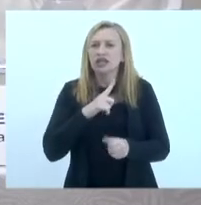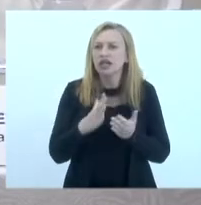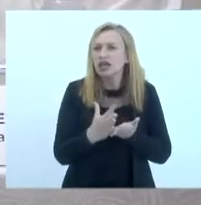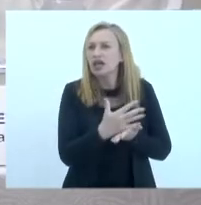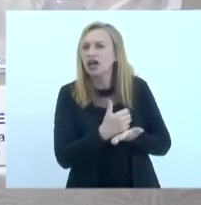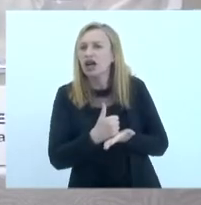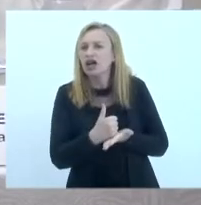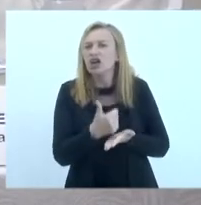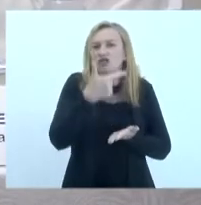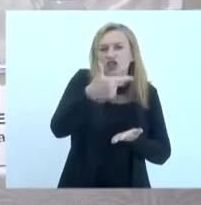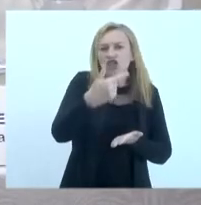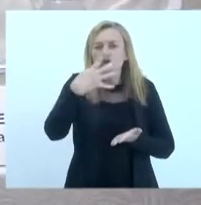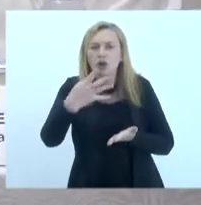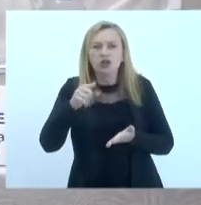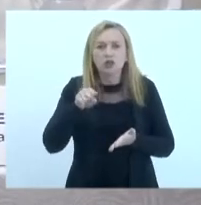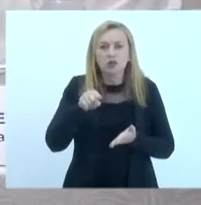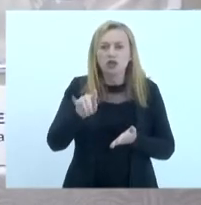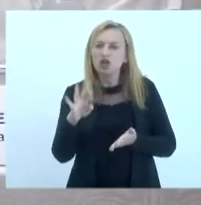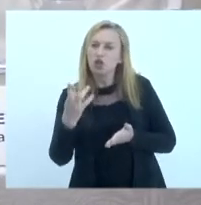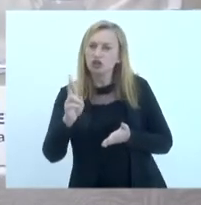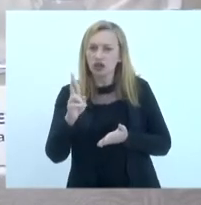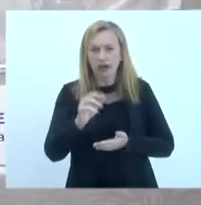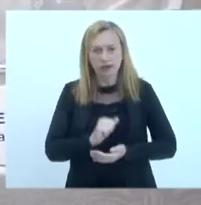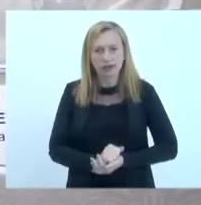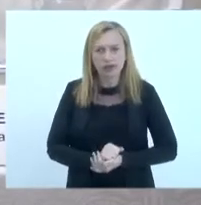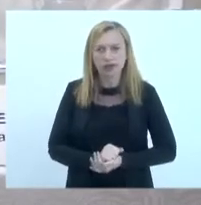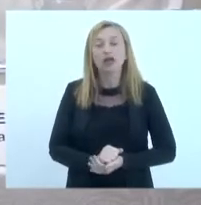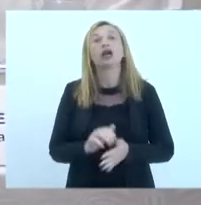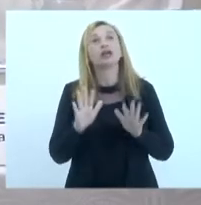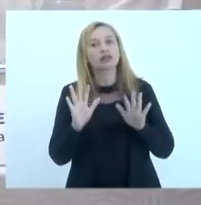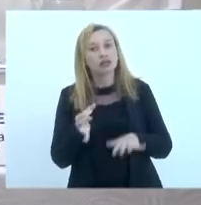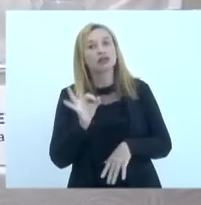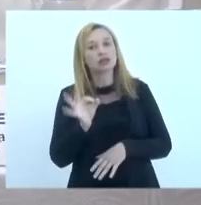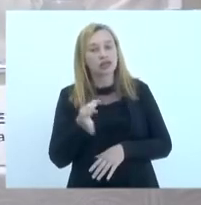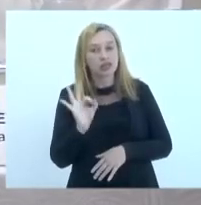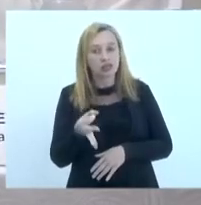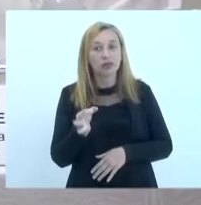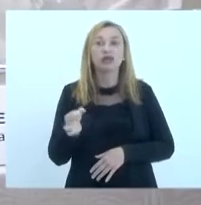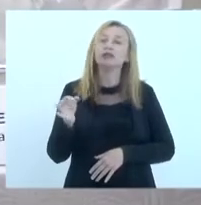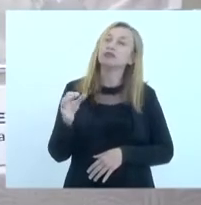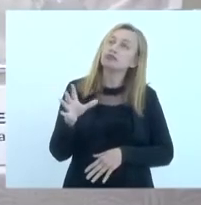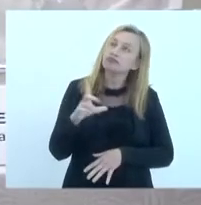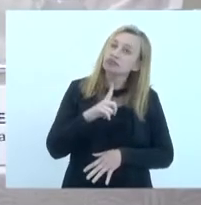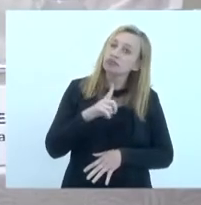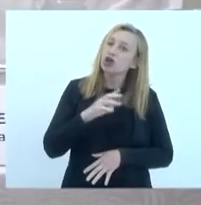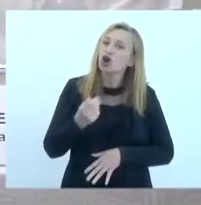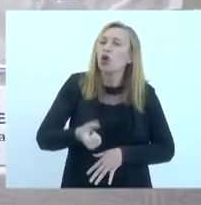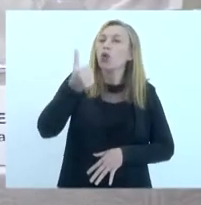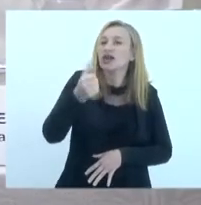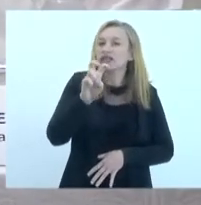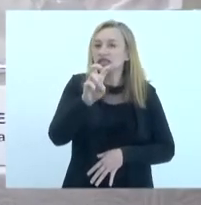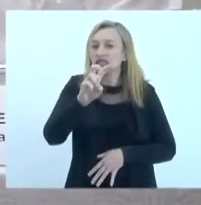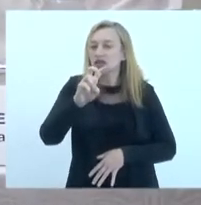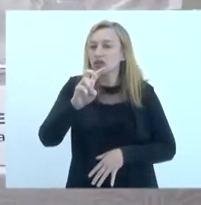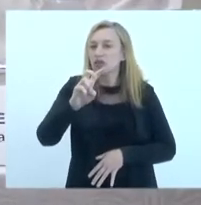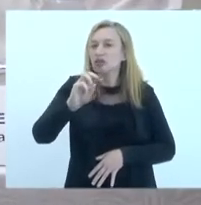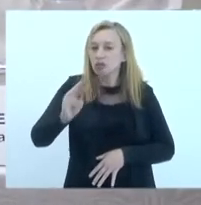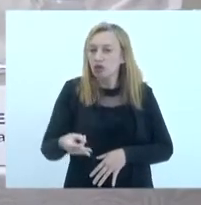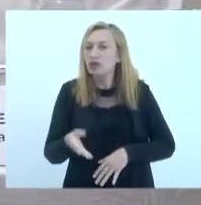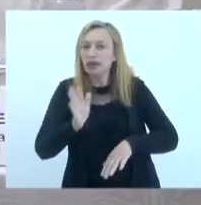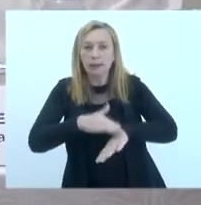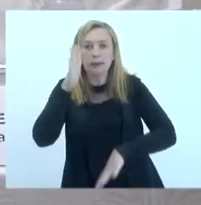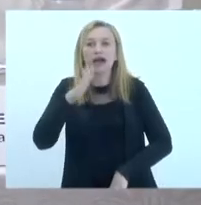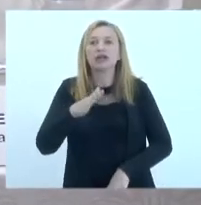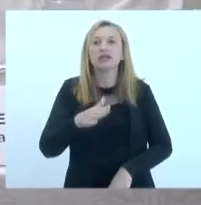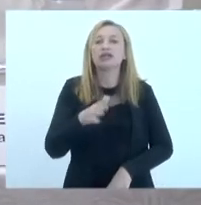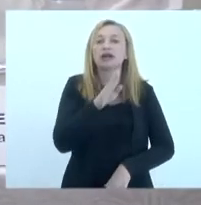de 24 bilhões de reais. Então, seguramente, já teríamos aí quase 5 bilhões a mais da arrecadação e